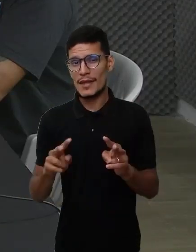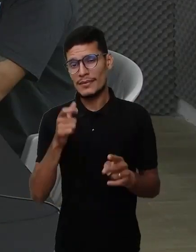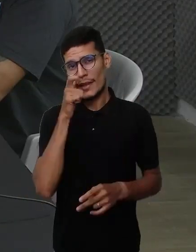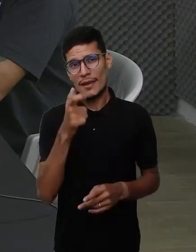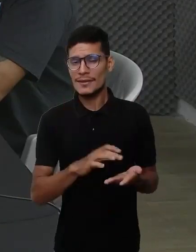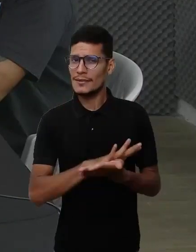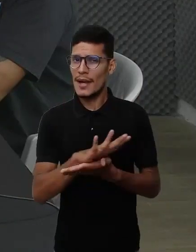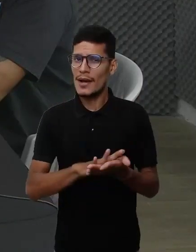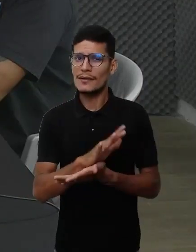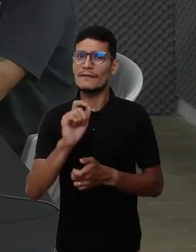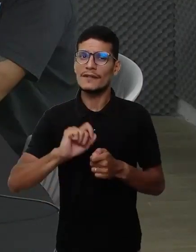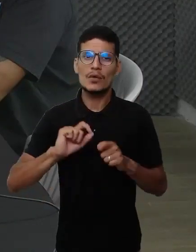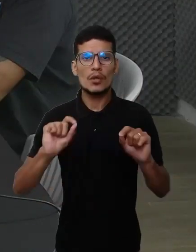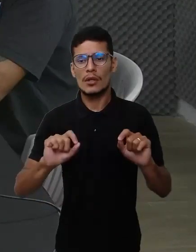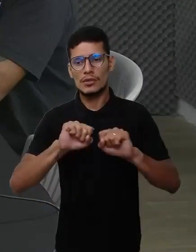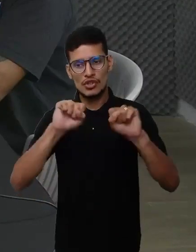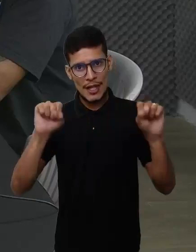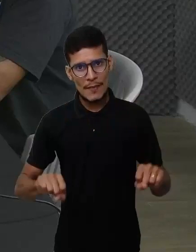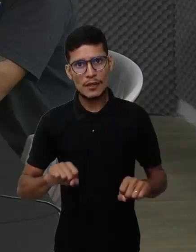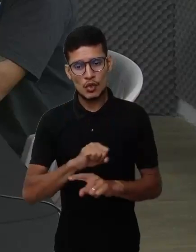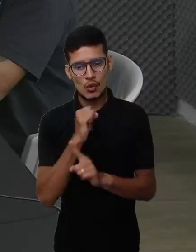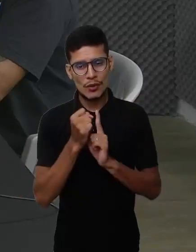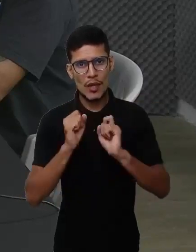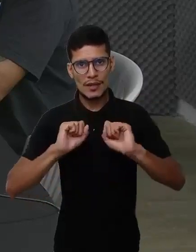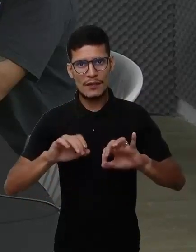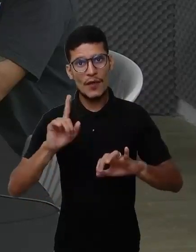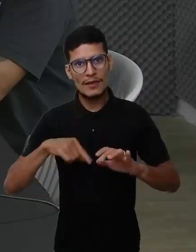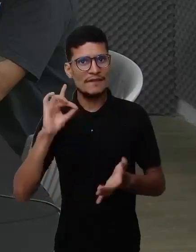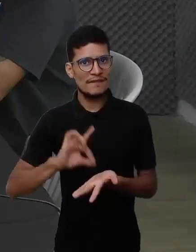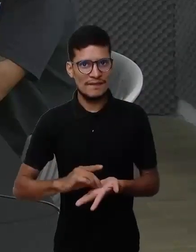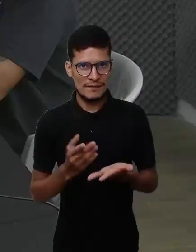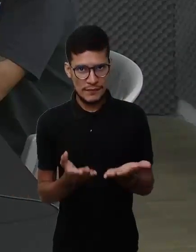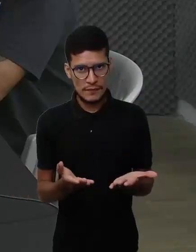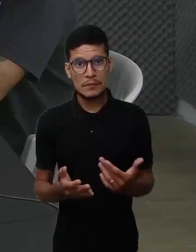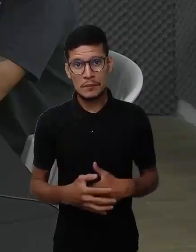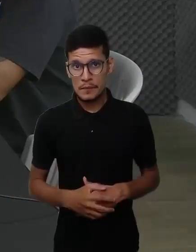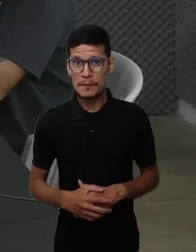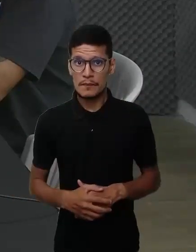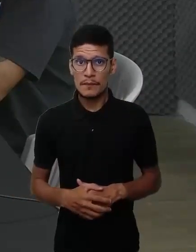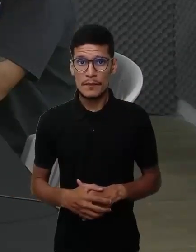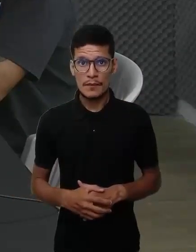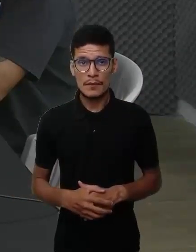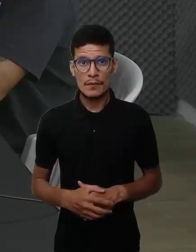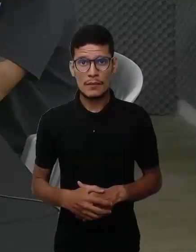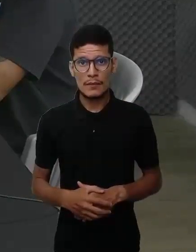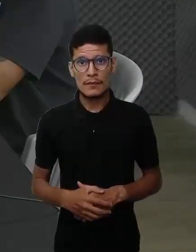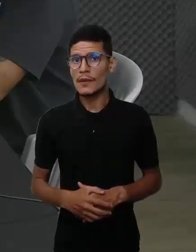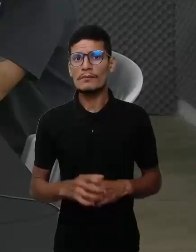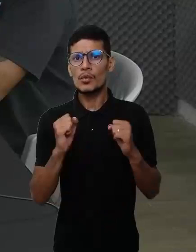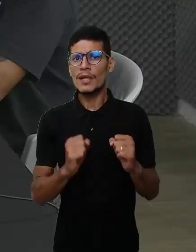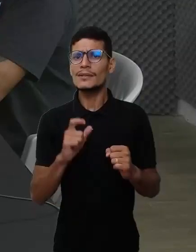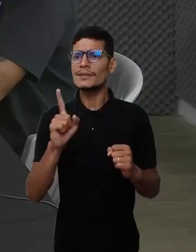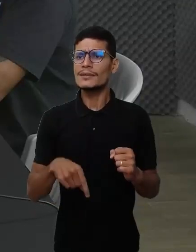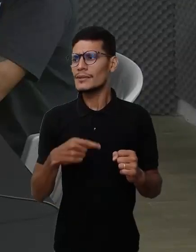interesse em fazer com que o nosso sistema socioeducativo fosse socioeducativo. Porque poderia ser um negócio da porra. Poderia ser um negócio massa